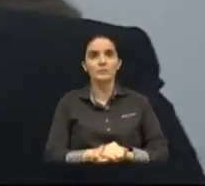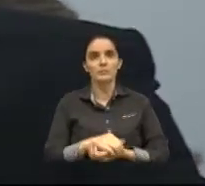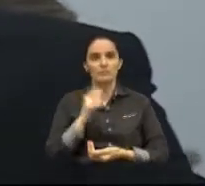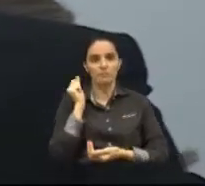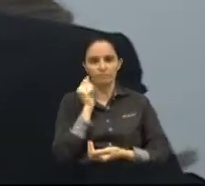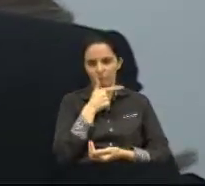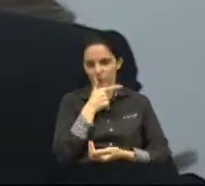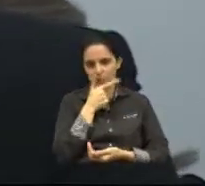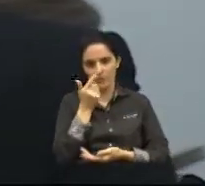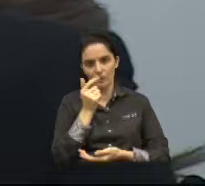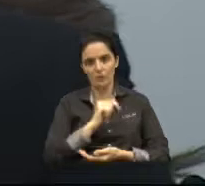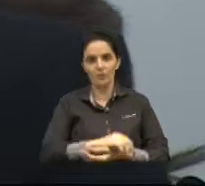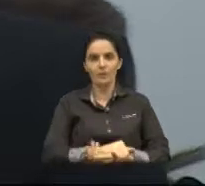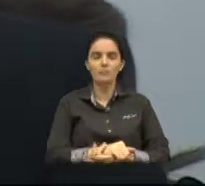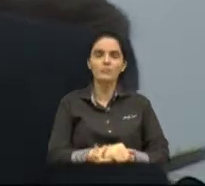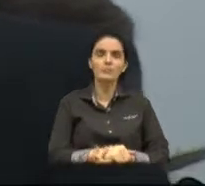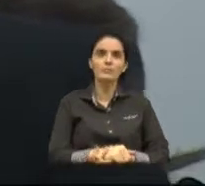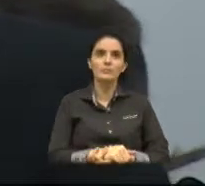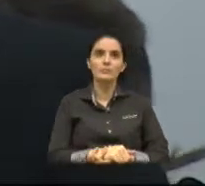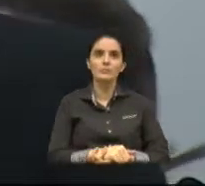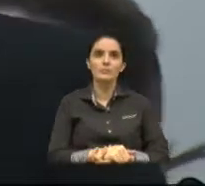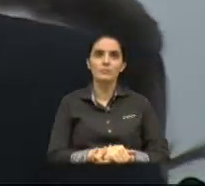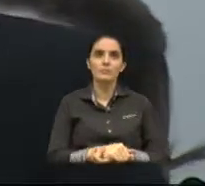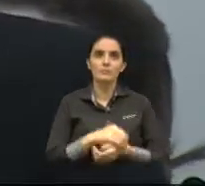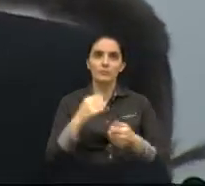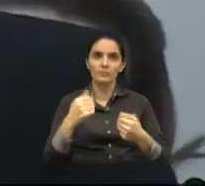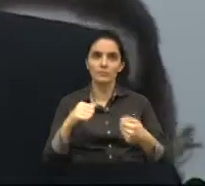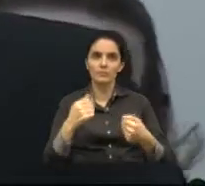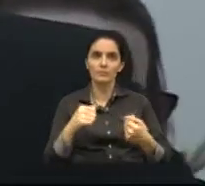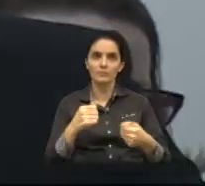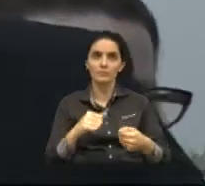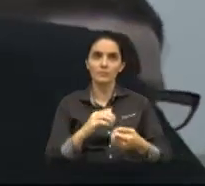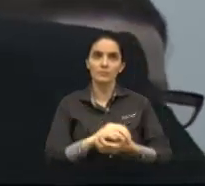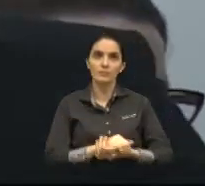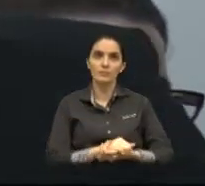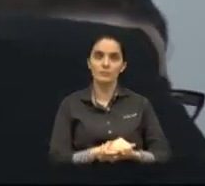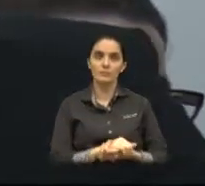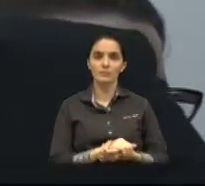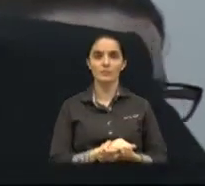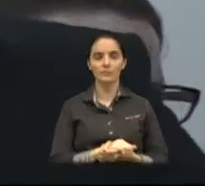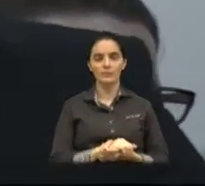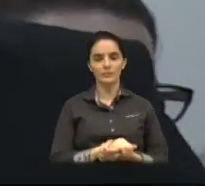Não poderia deixar de passar essa oportunidade e registrar, né,